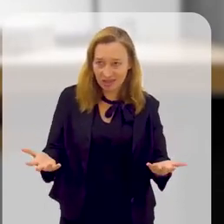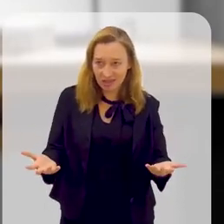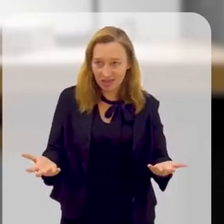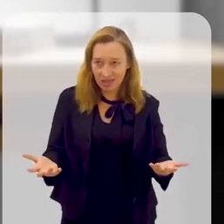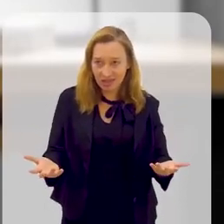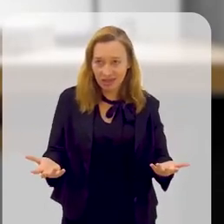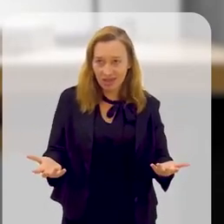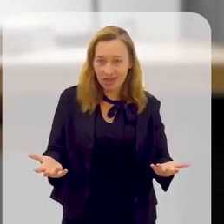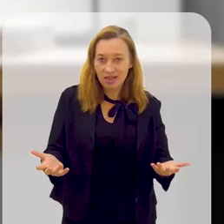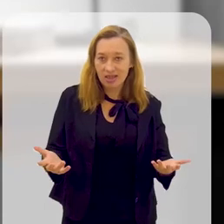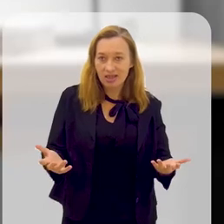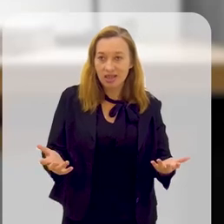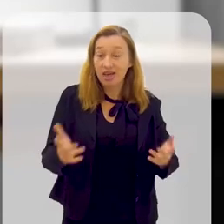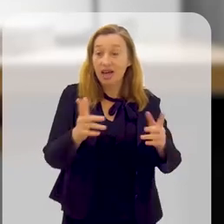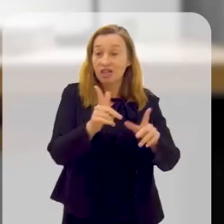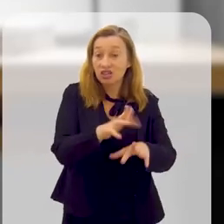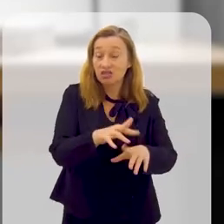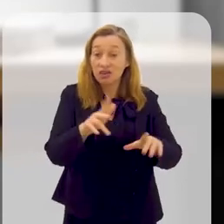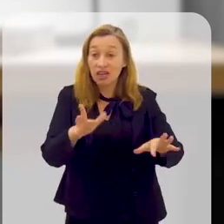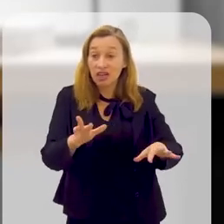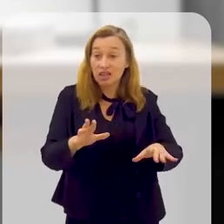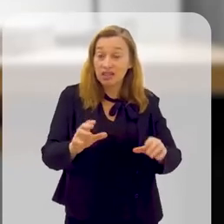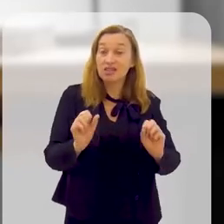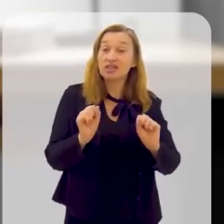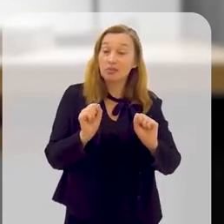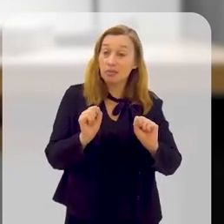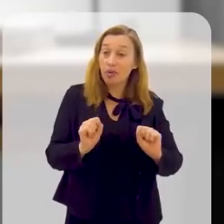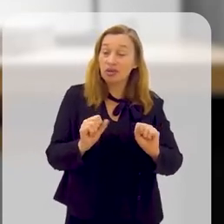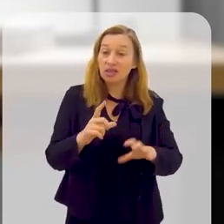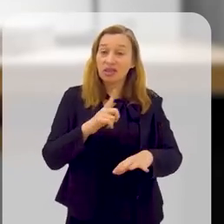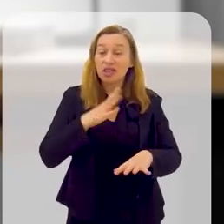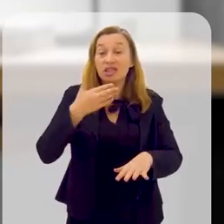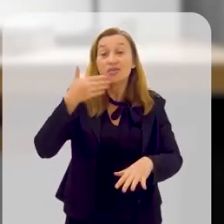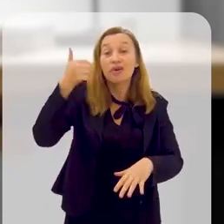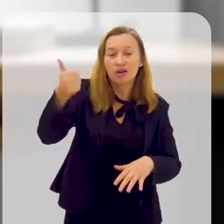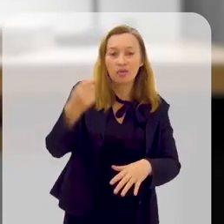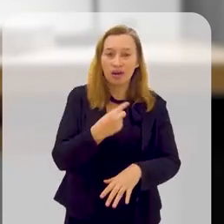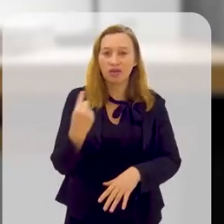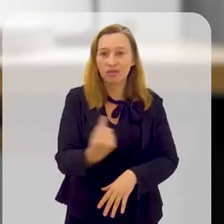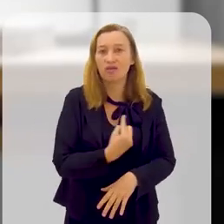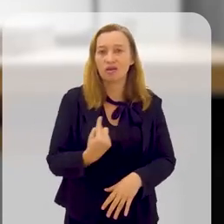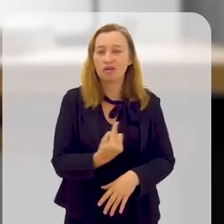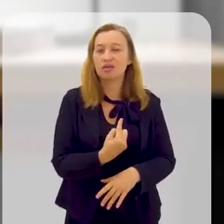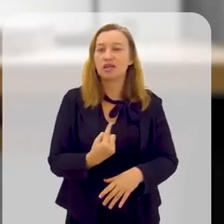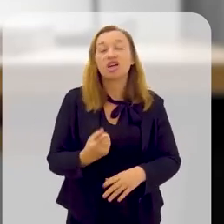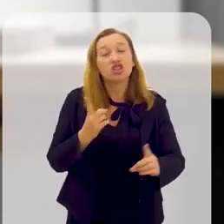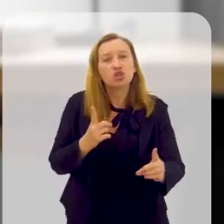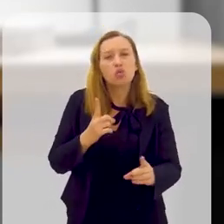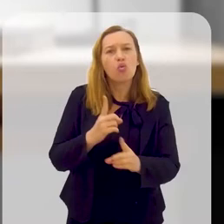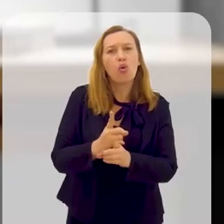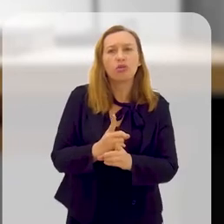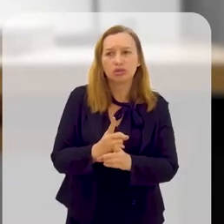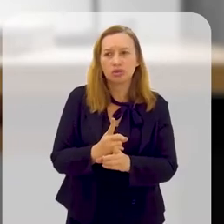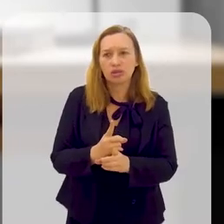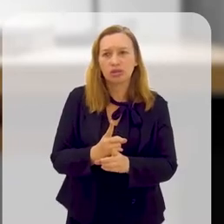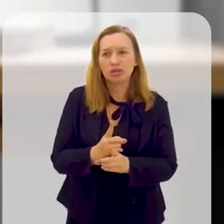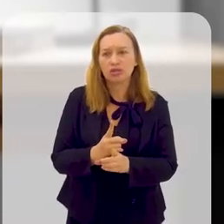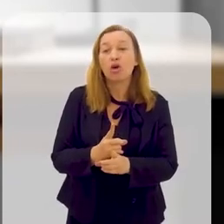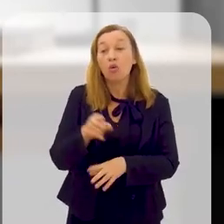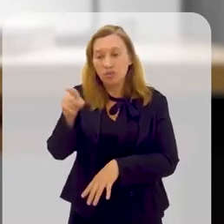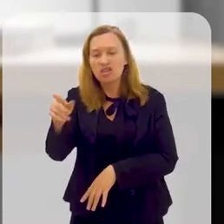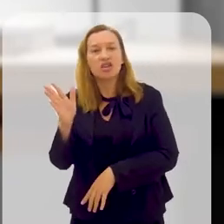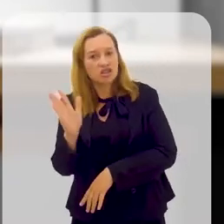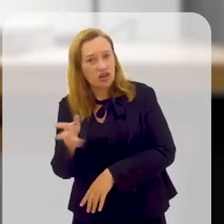a riqueza que as diferenças Podem trazer para gente é enfim e aí a gente encontra